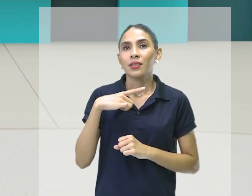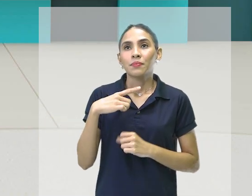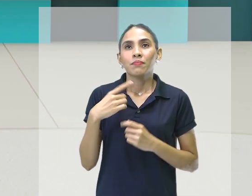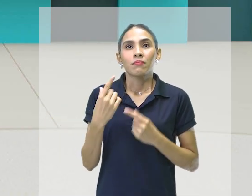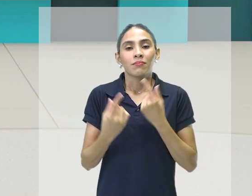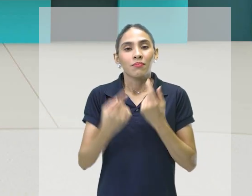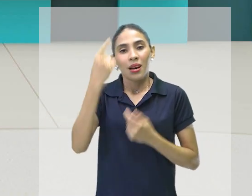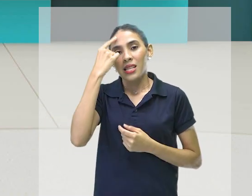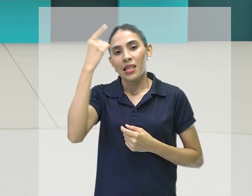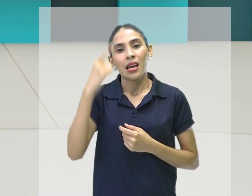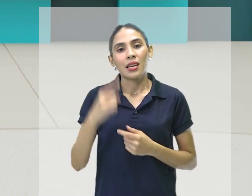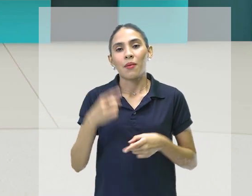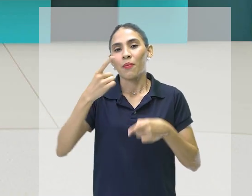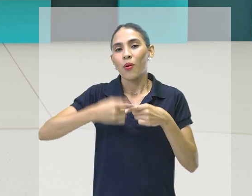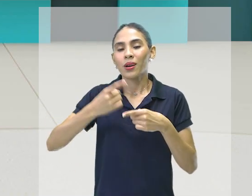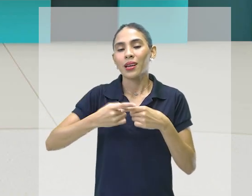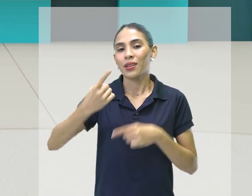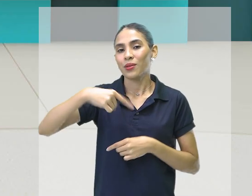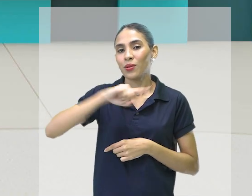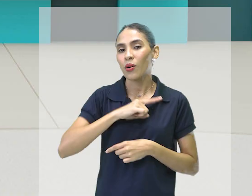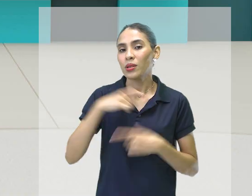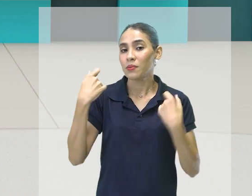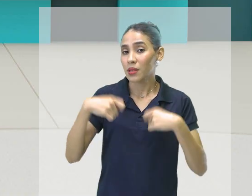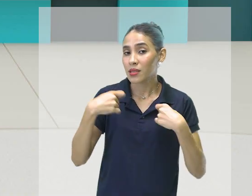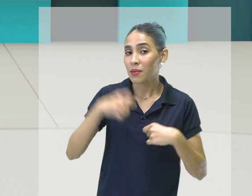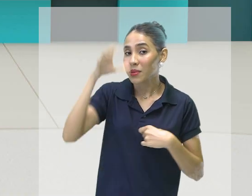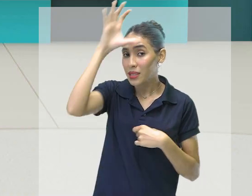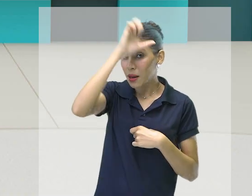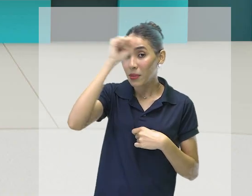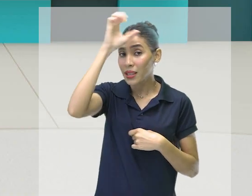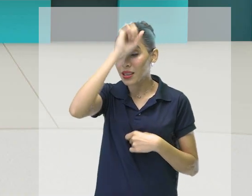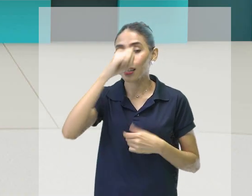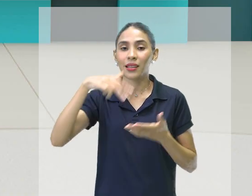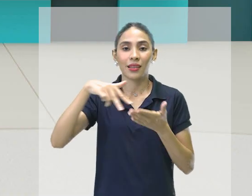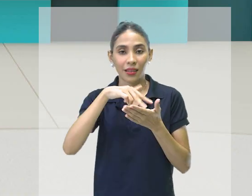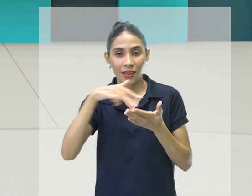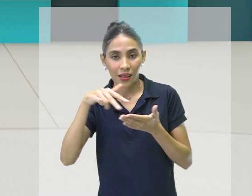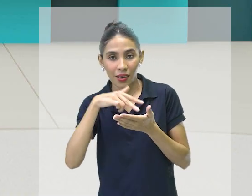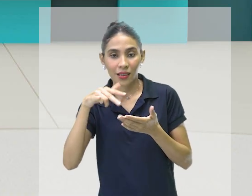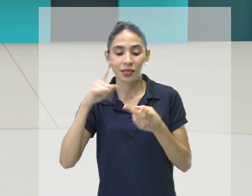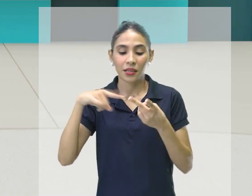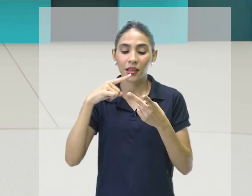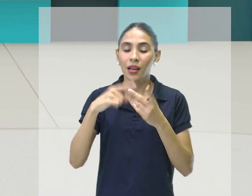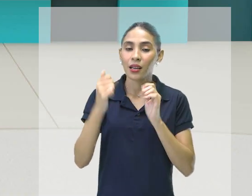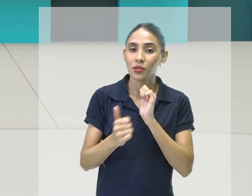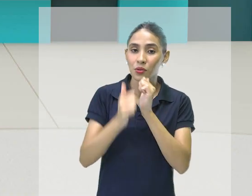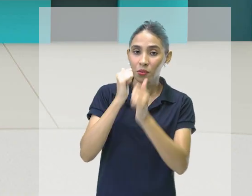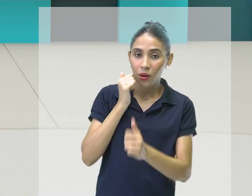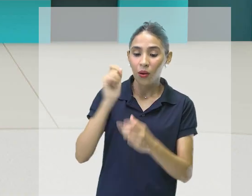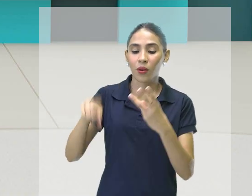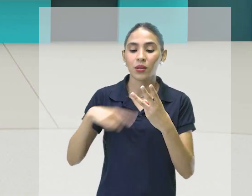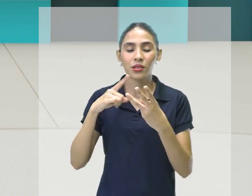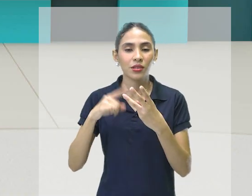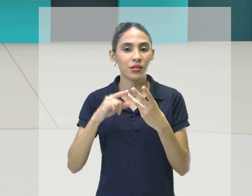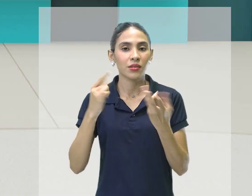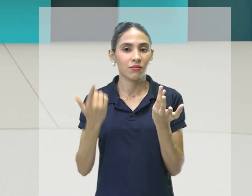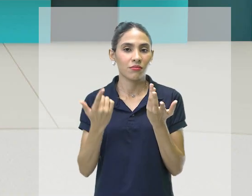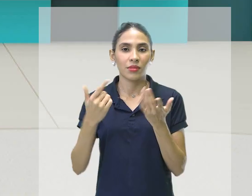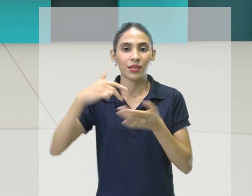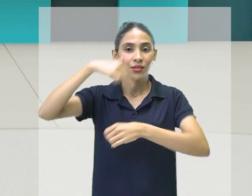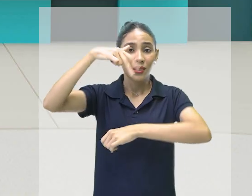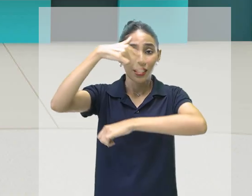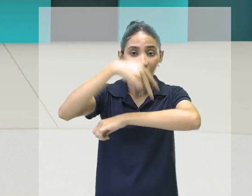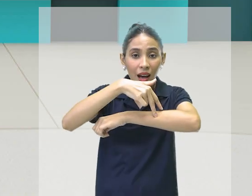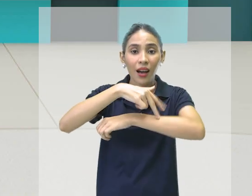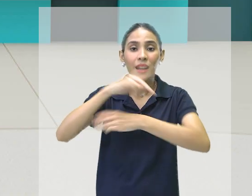podem ter uma pequena ideia do porquê nós devemos aprender sobre dança, sobre jogos, sobre